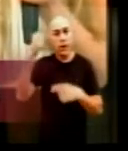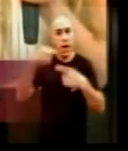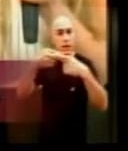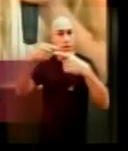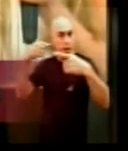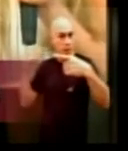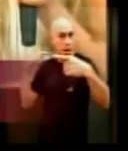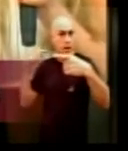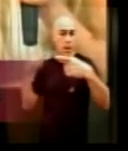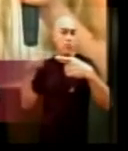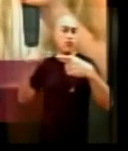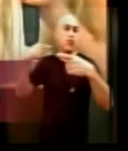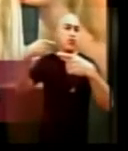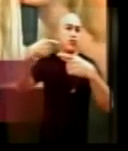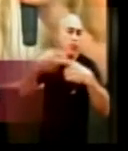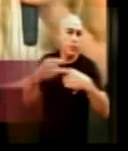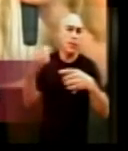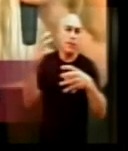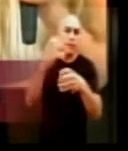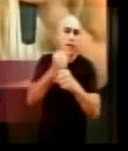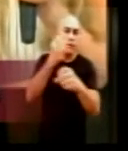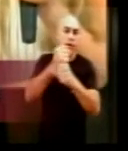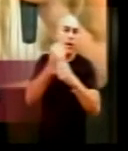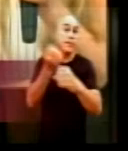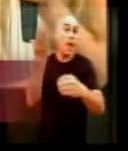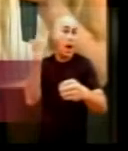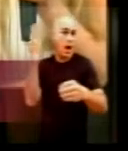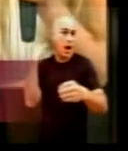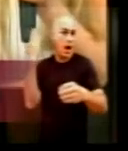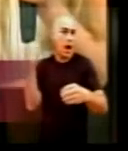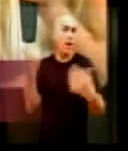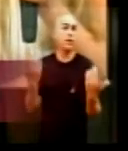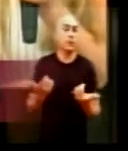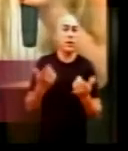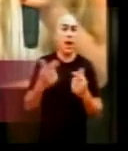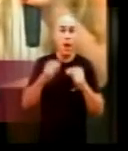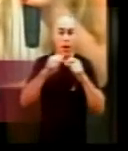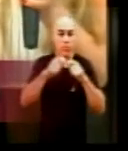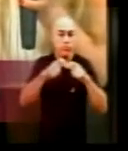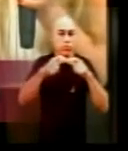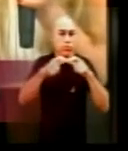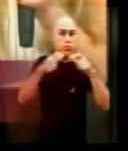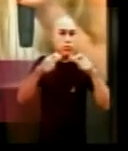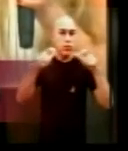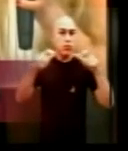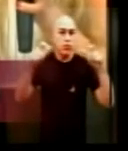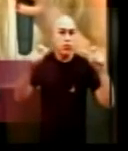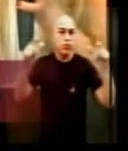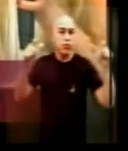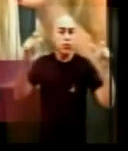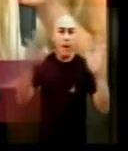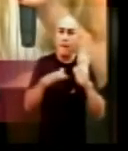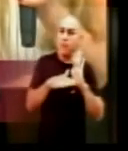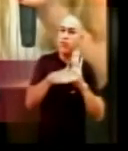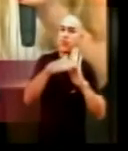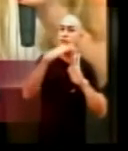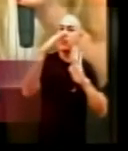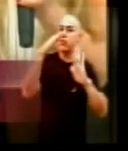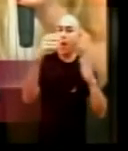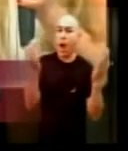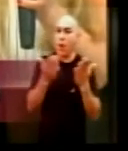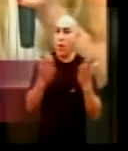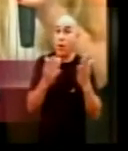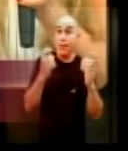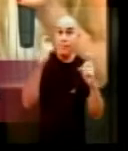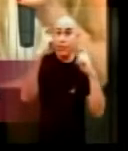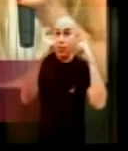viram que, alguns dias atrás, nós observamos uma leve tendência aí de aumento dos casos, o que preocupou muito toda a